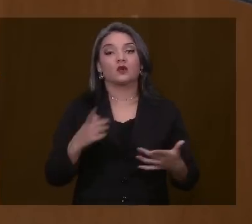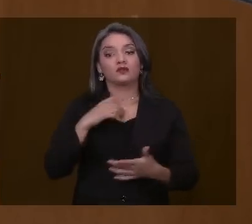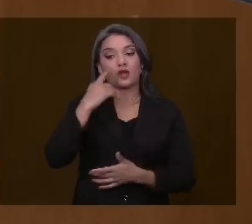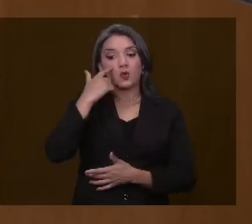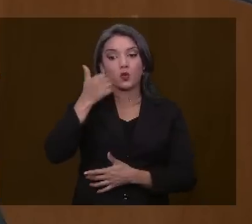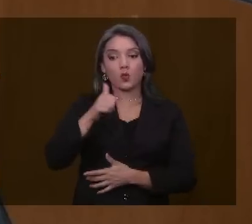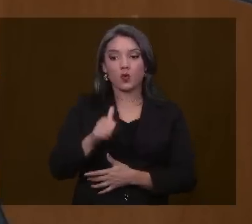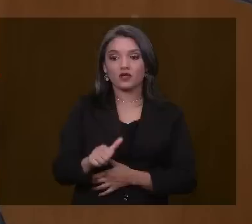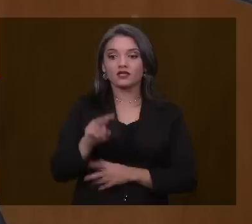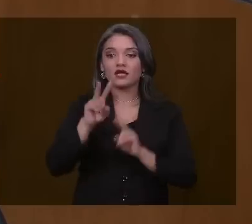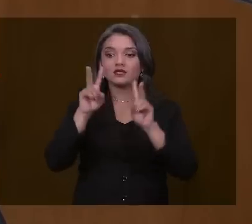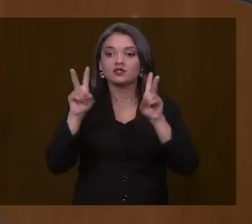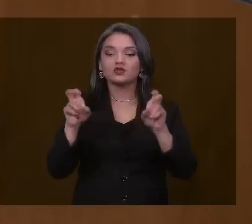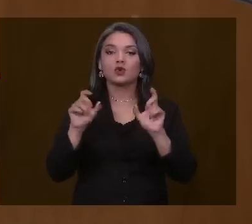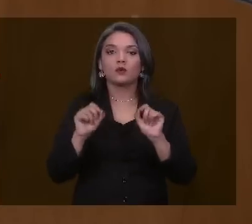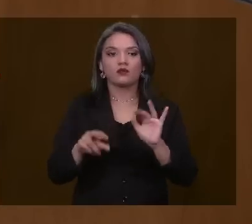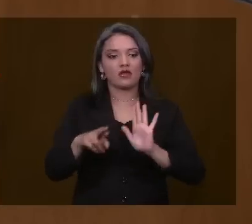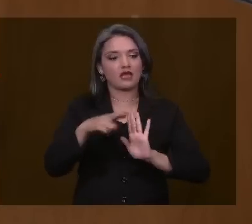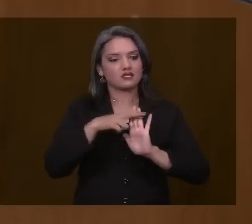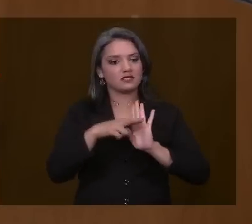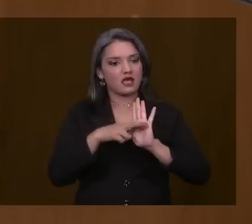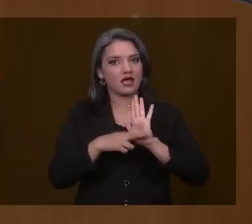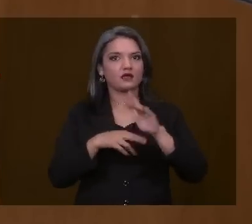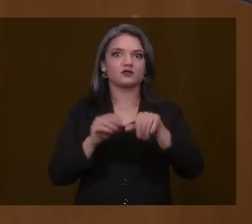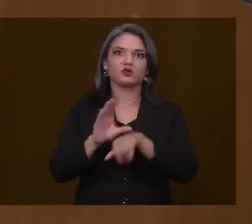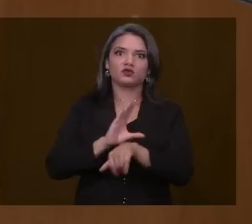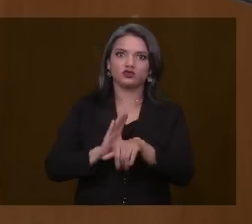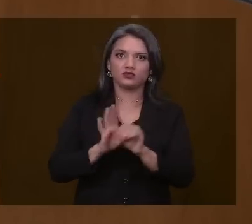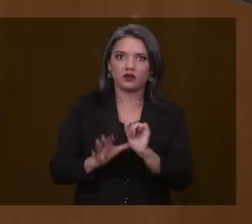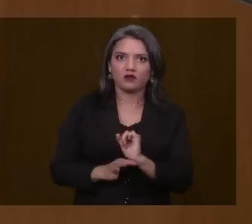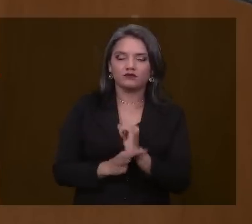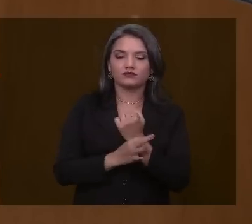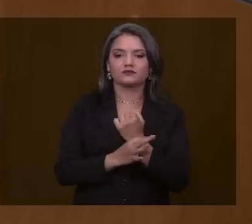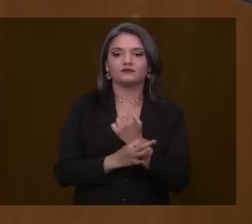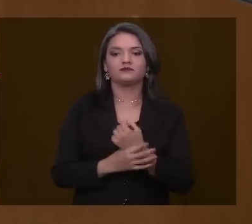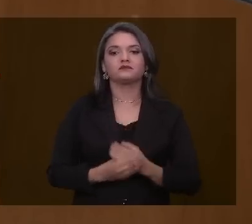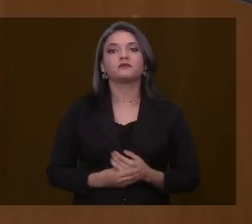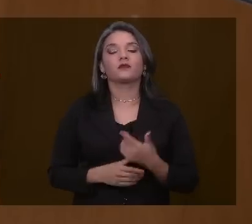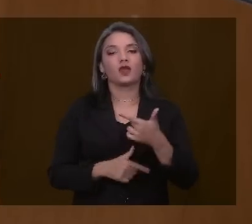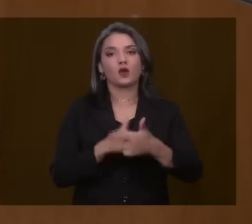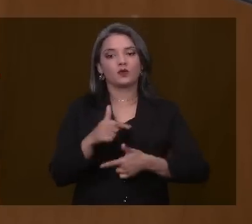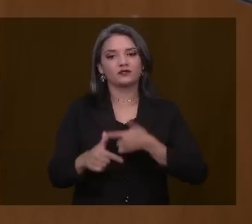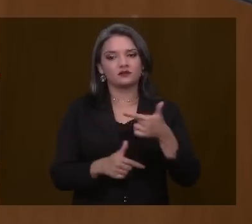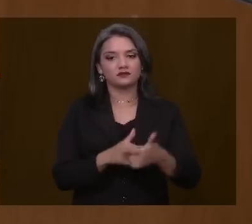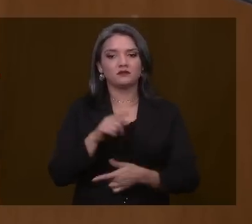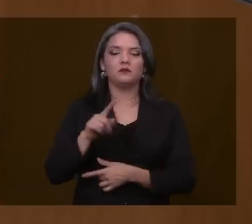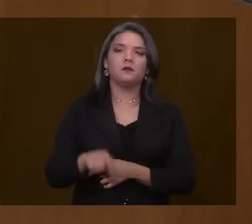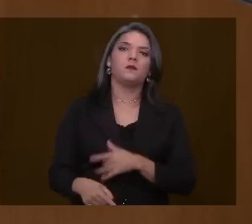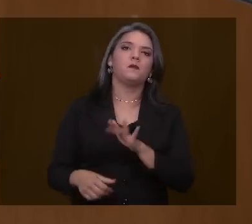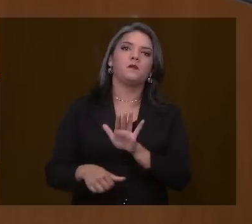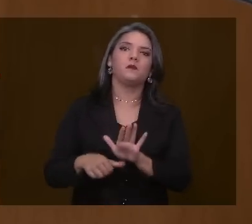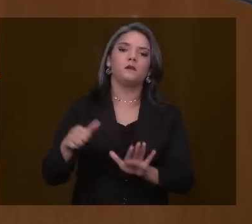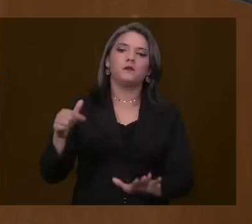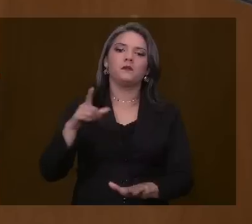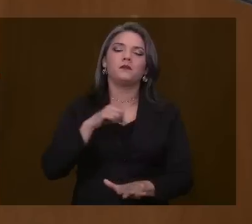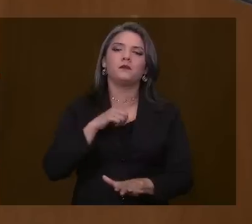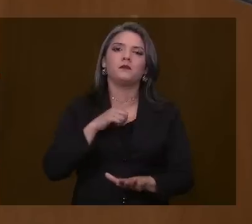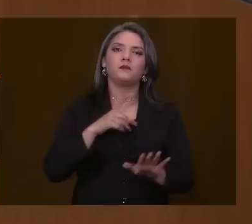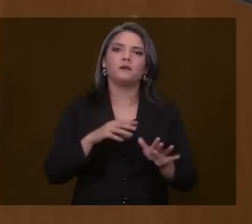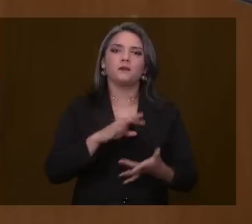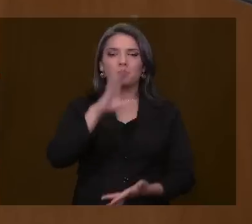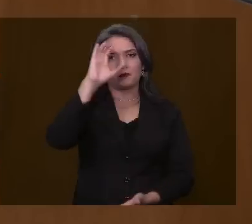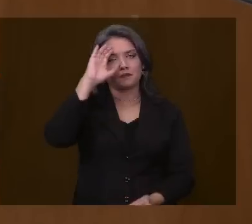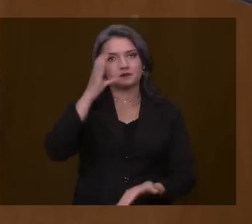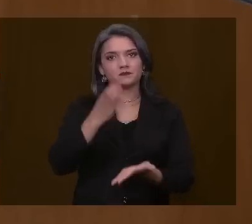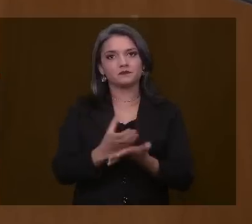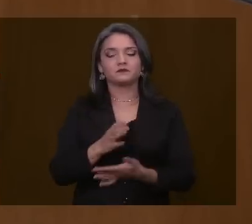a efetividade das normas constitucionais. Esse trabalho foi embrião de sua tese, O Direito Constitucional